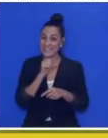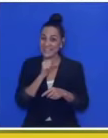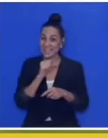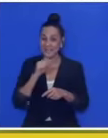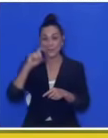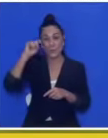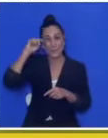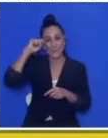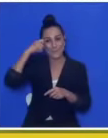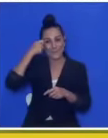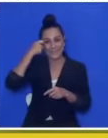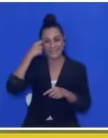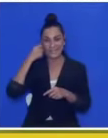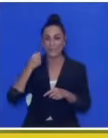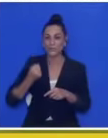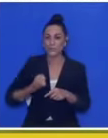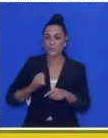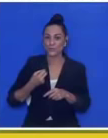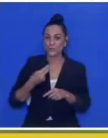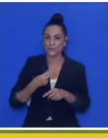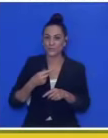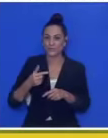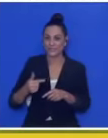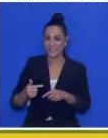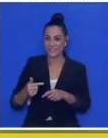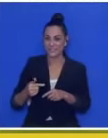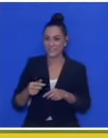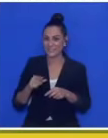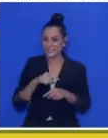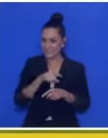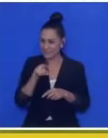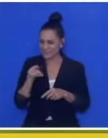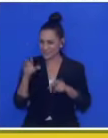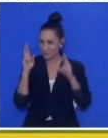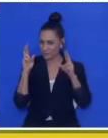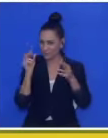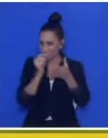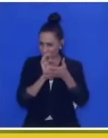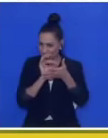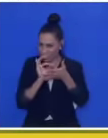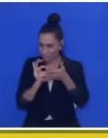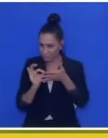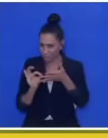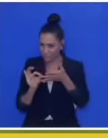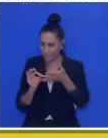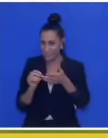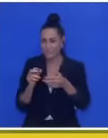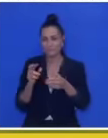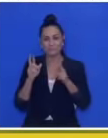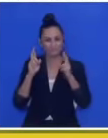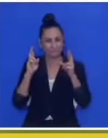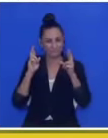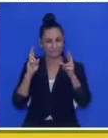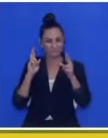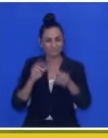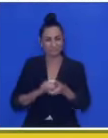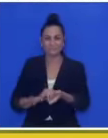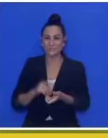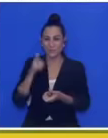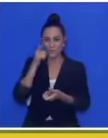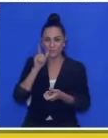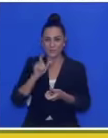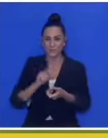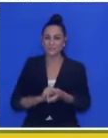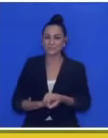27. Preta, 27. E aí, tá com sorte? Tá marcando? Calma, você ainda tem chances.